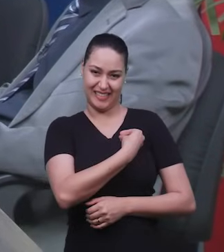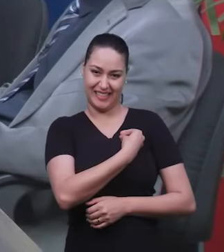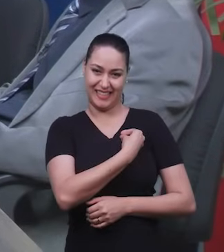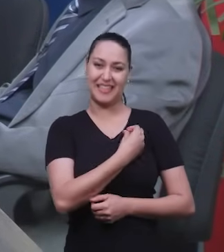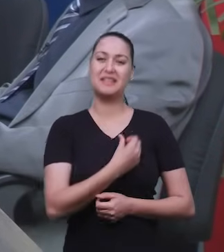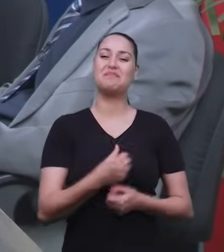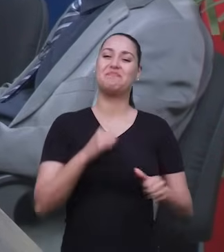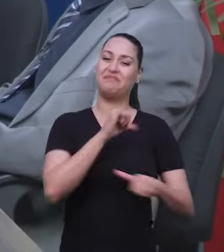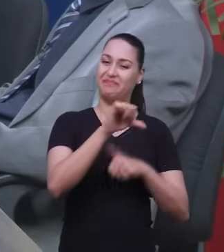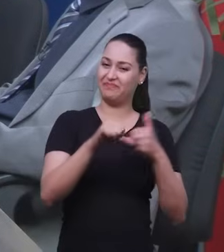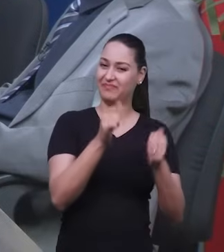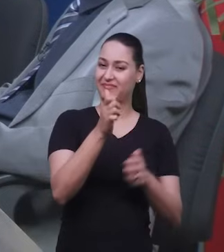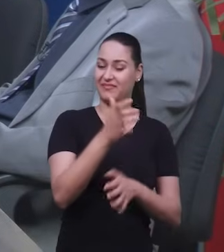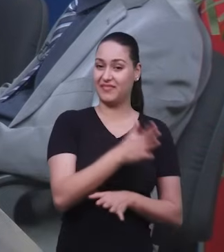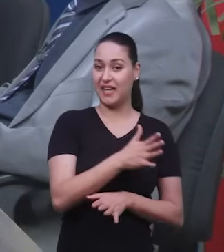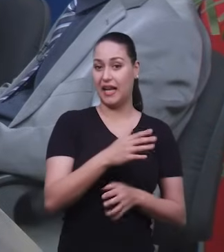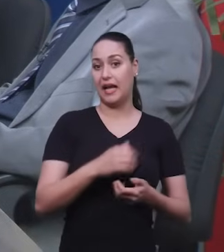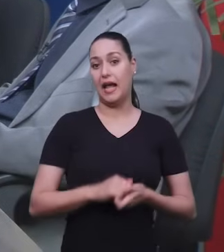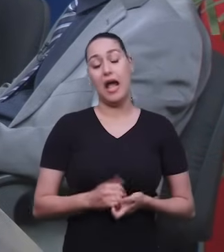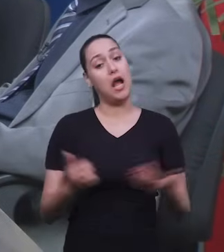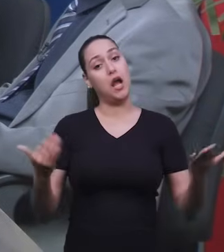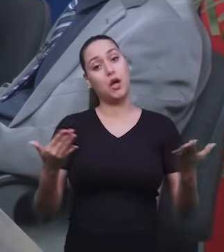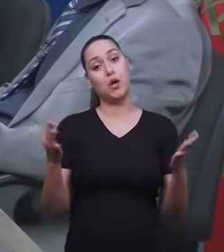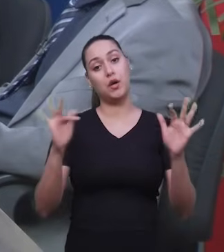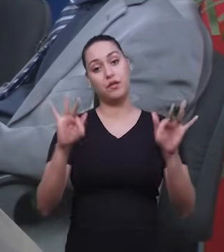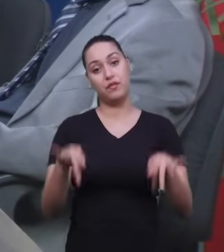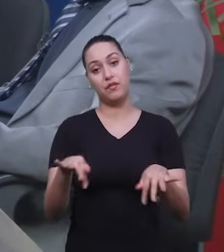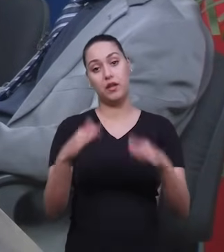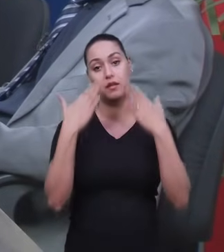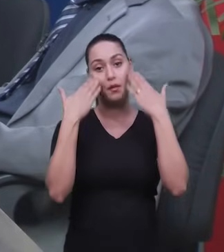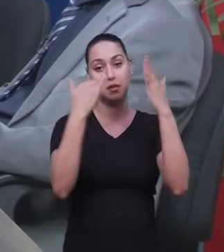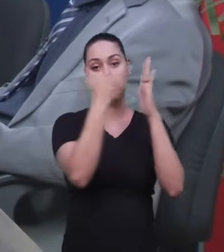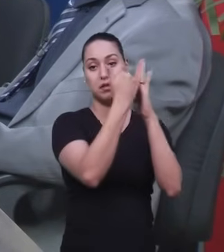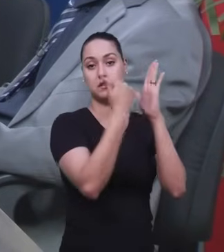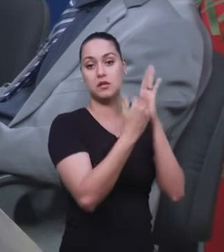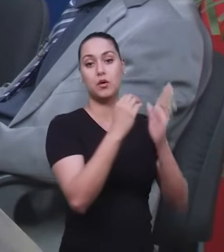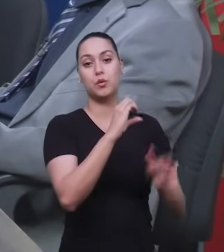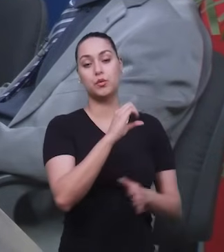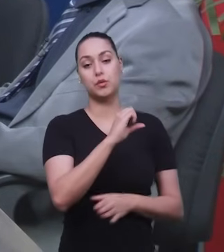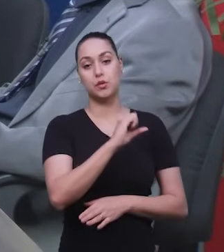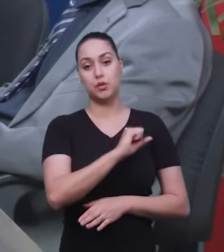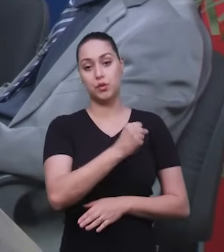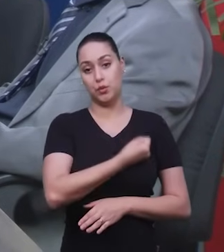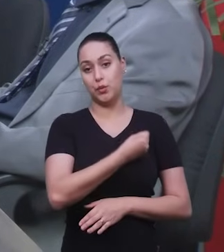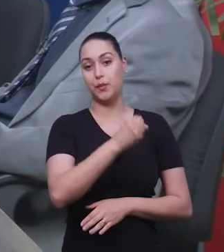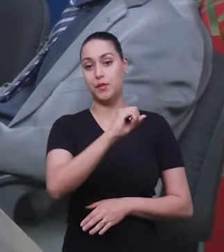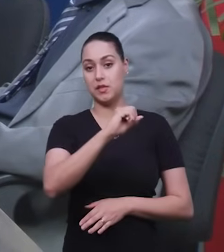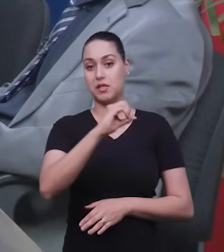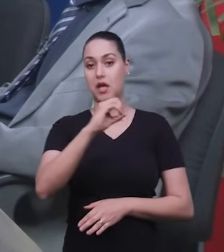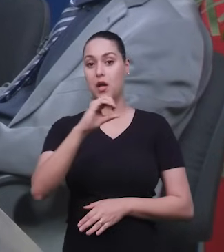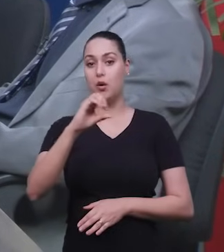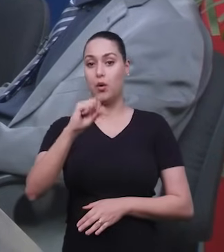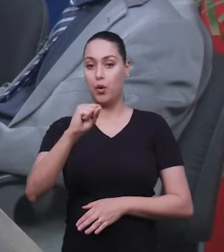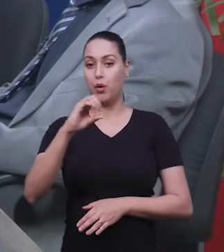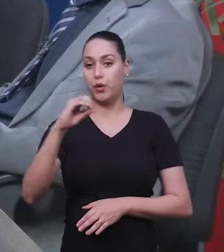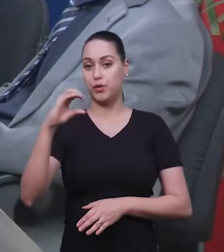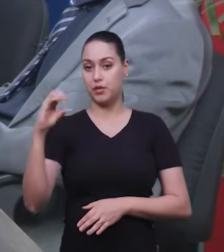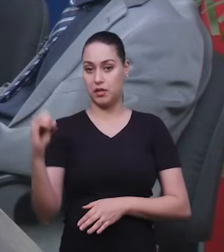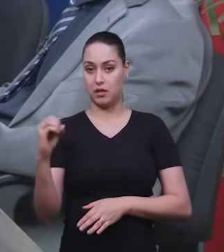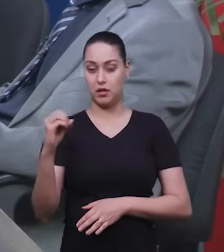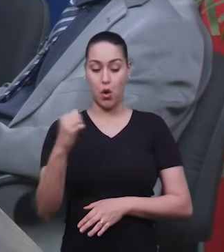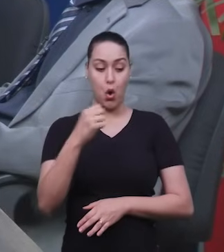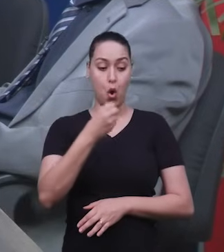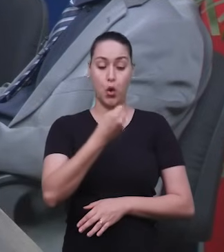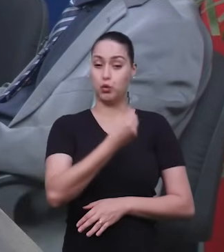encerramos hoje o 0800, lembrando que esse número está à disposição de todo aquele que